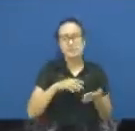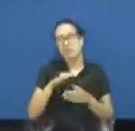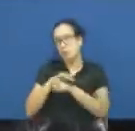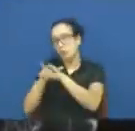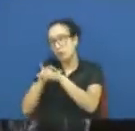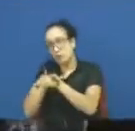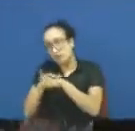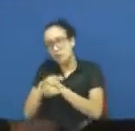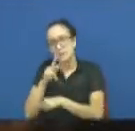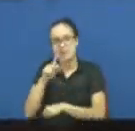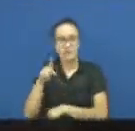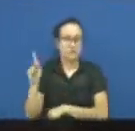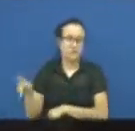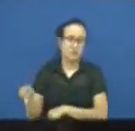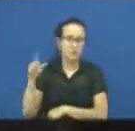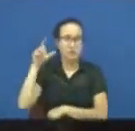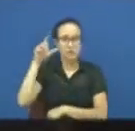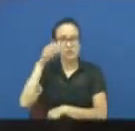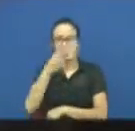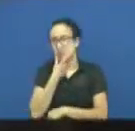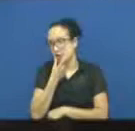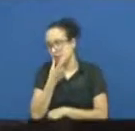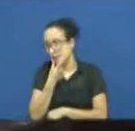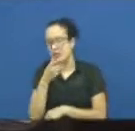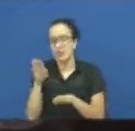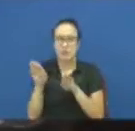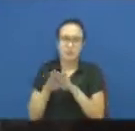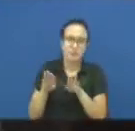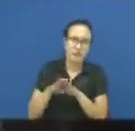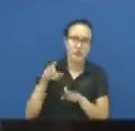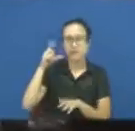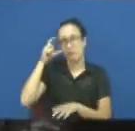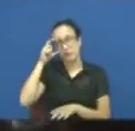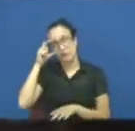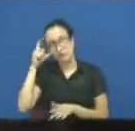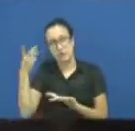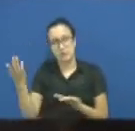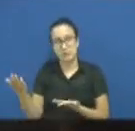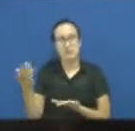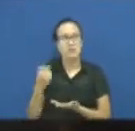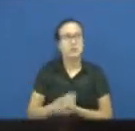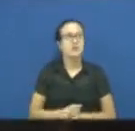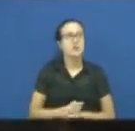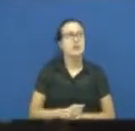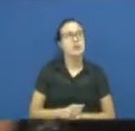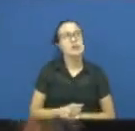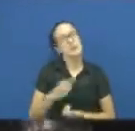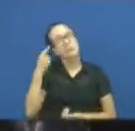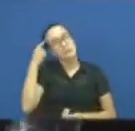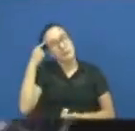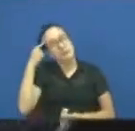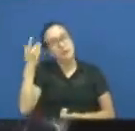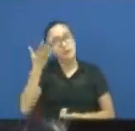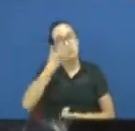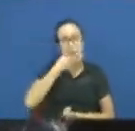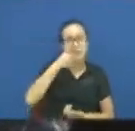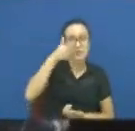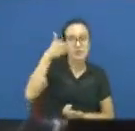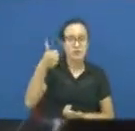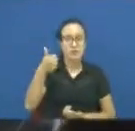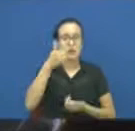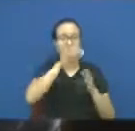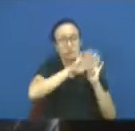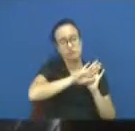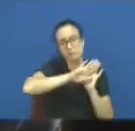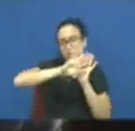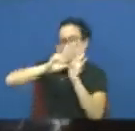atua diretamente na educação, com o vereador Farid também. E achamos por bem retirar realmente o projeto. E o